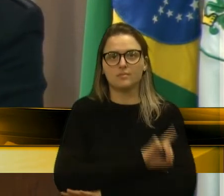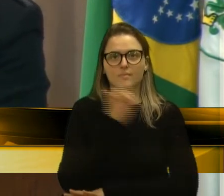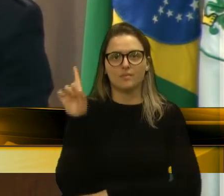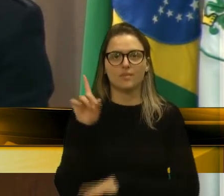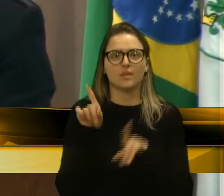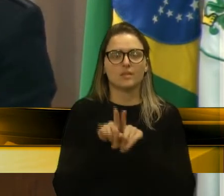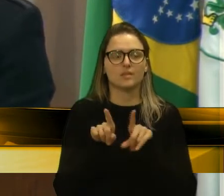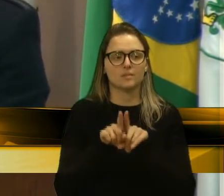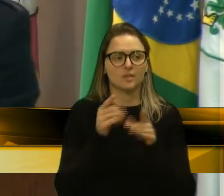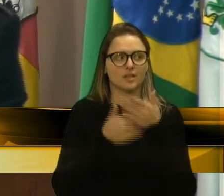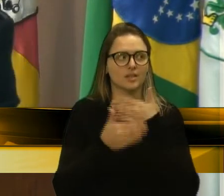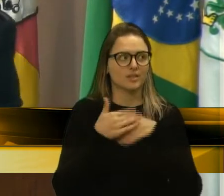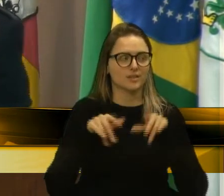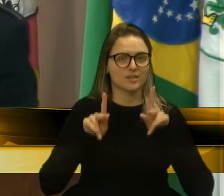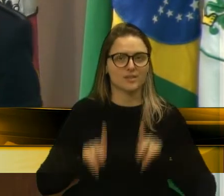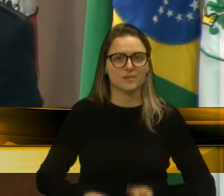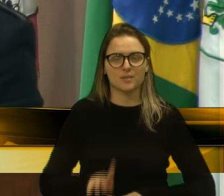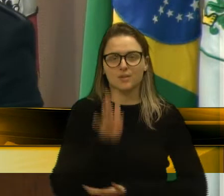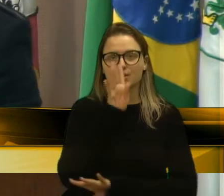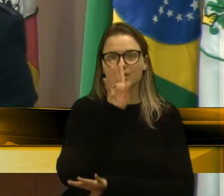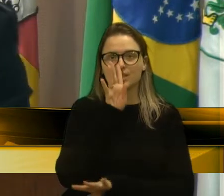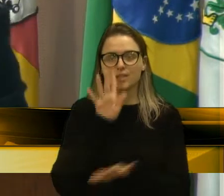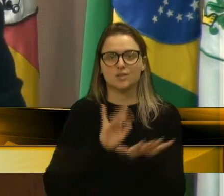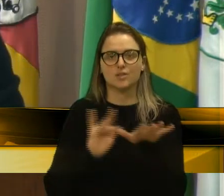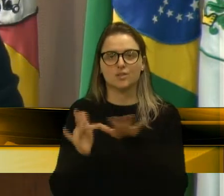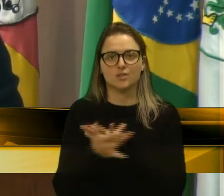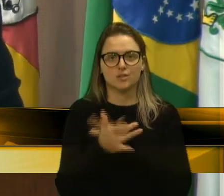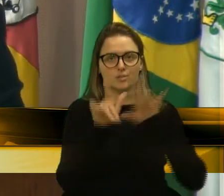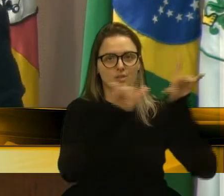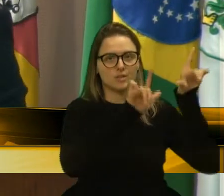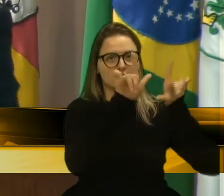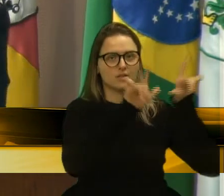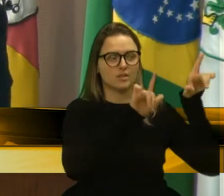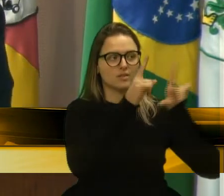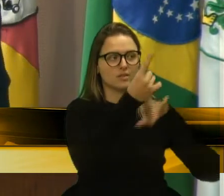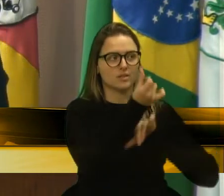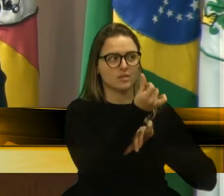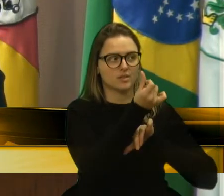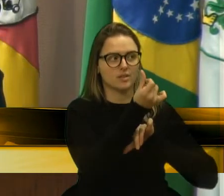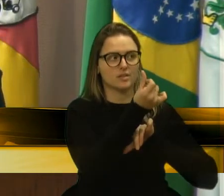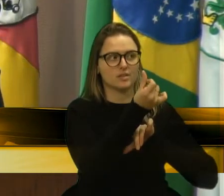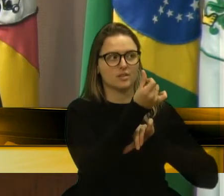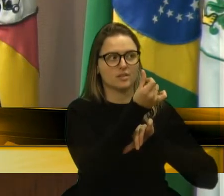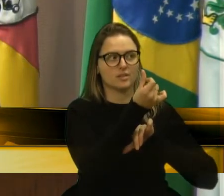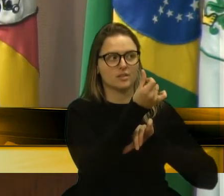que nos assistem através da TV Câmara, canal 16,